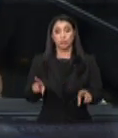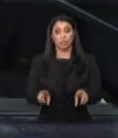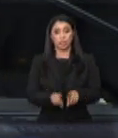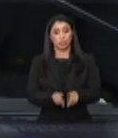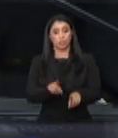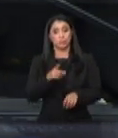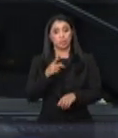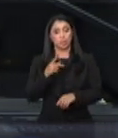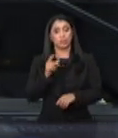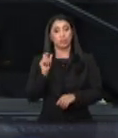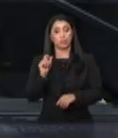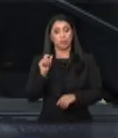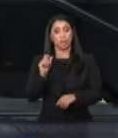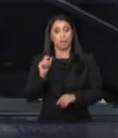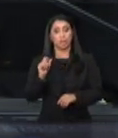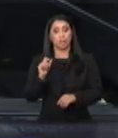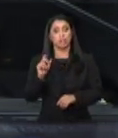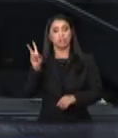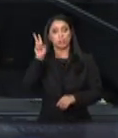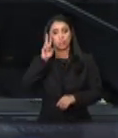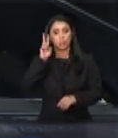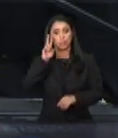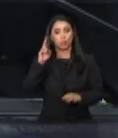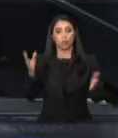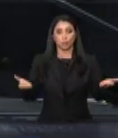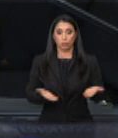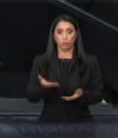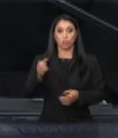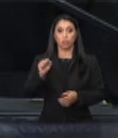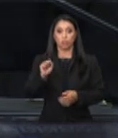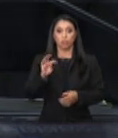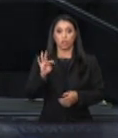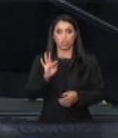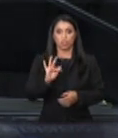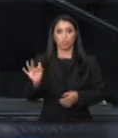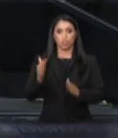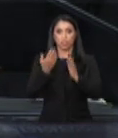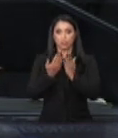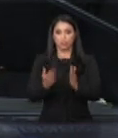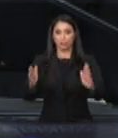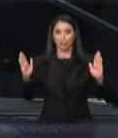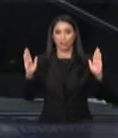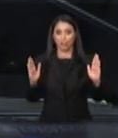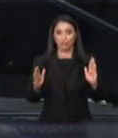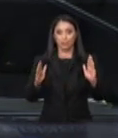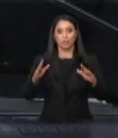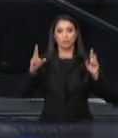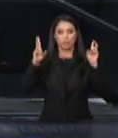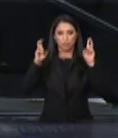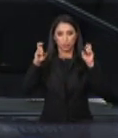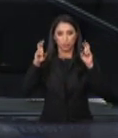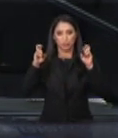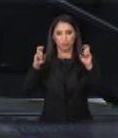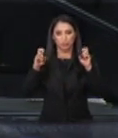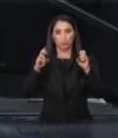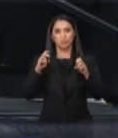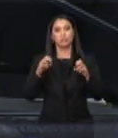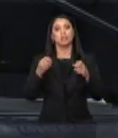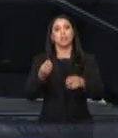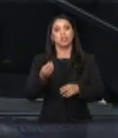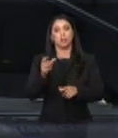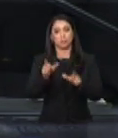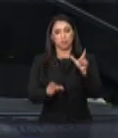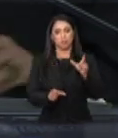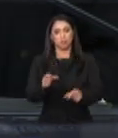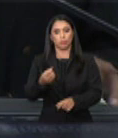esse fato histórico neste dia de que o STF abre as suas portas para discutir a temática da população estação